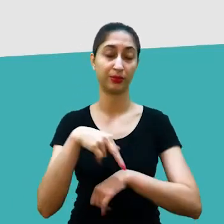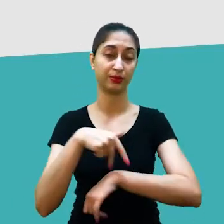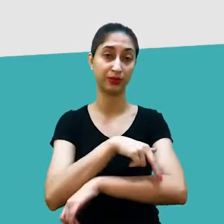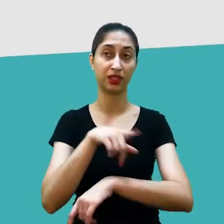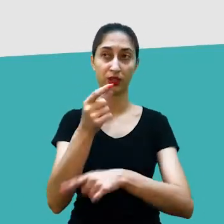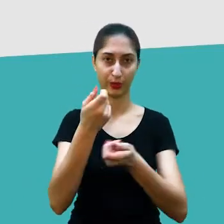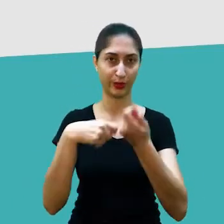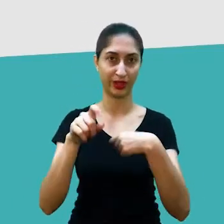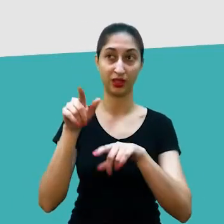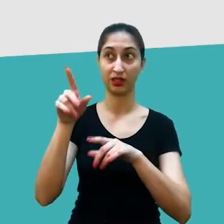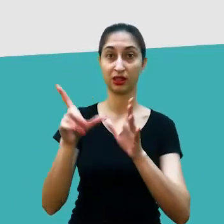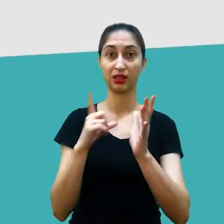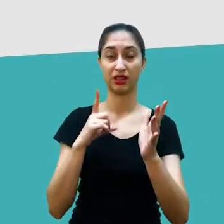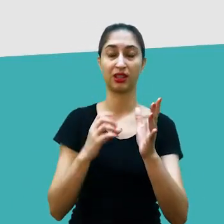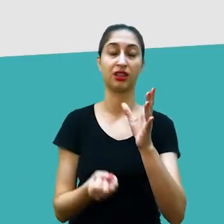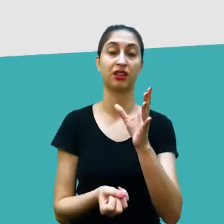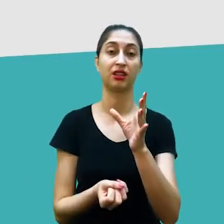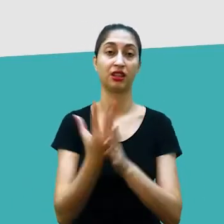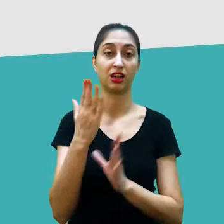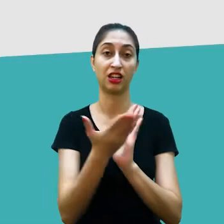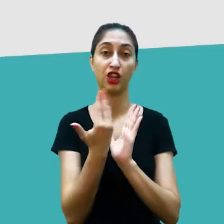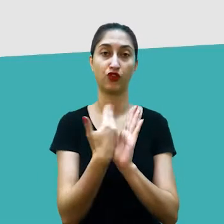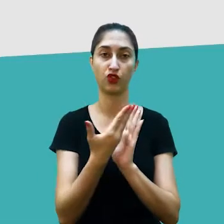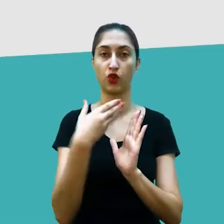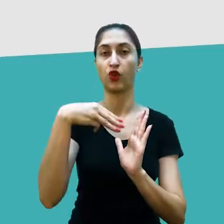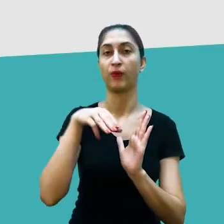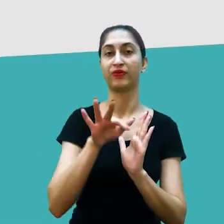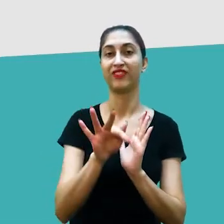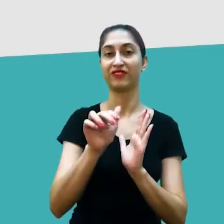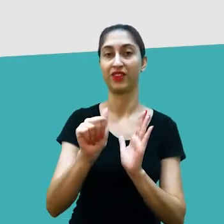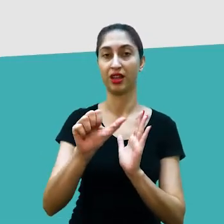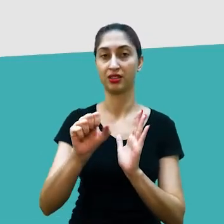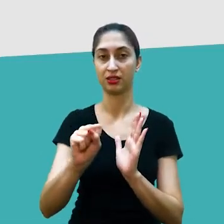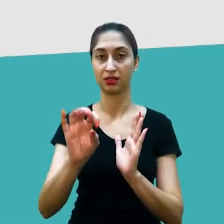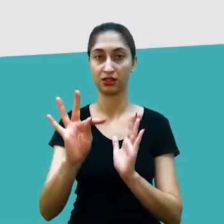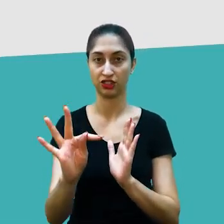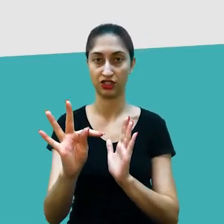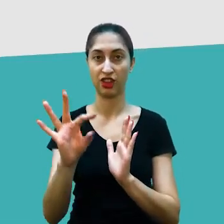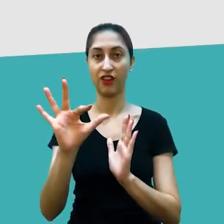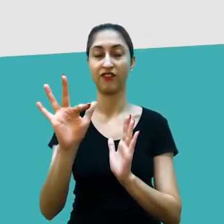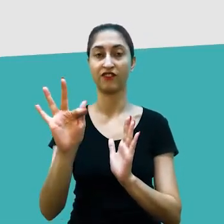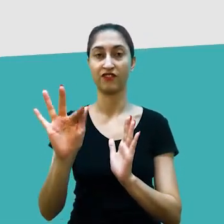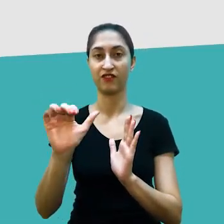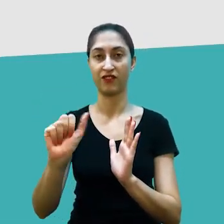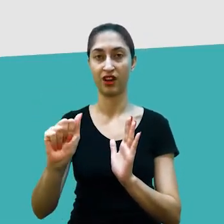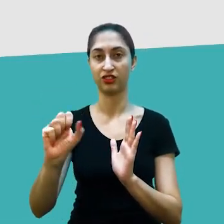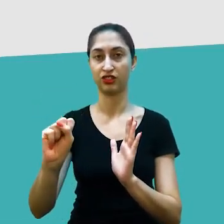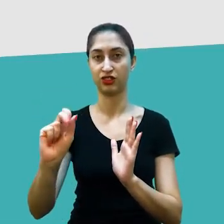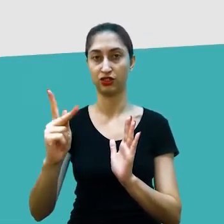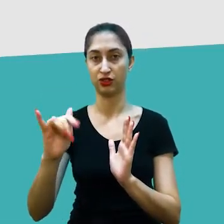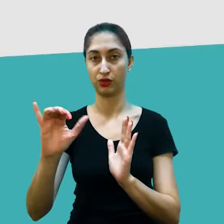um livro sobre o fast fashion que é esclarecedor nesse ponto, né, do processo. E por que eu comecei a falar sobre isso?